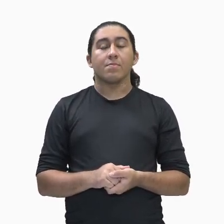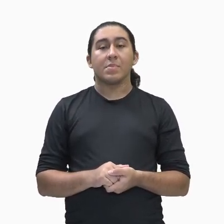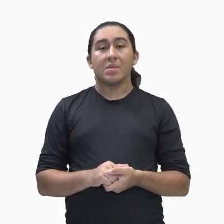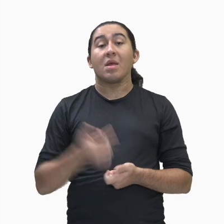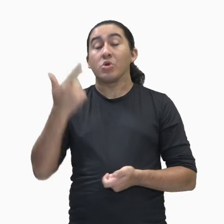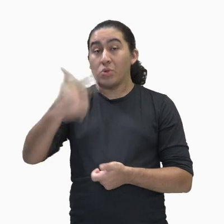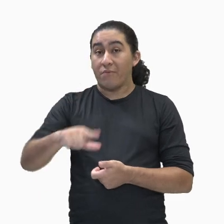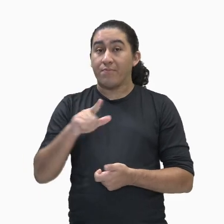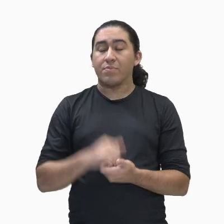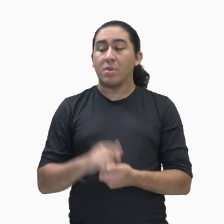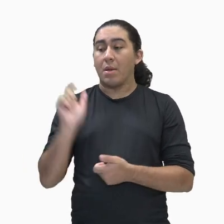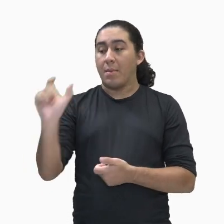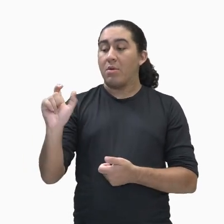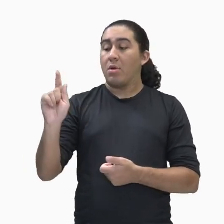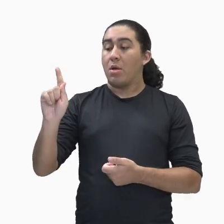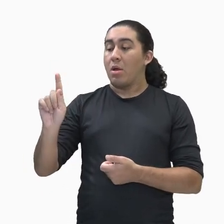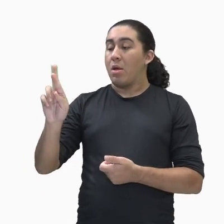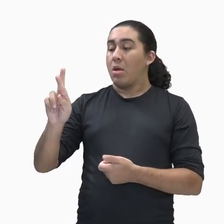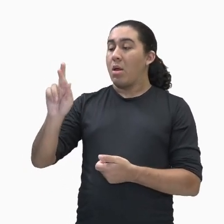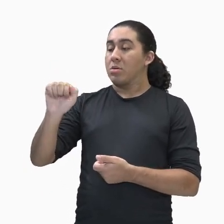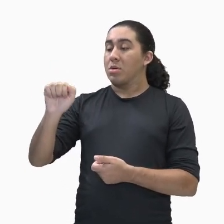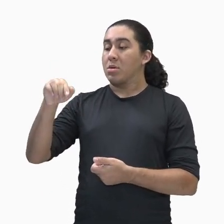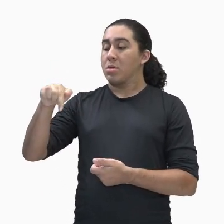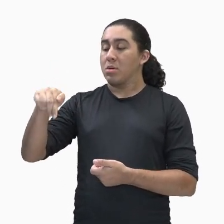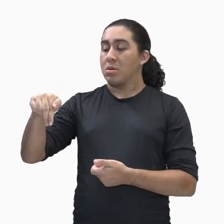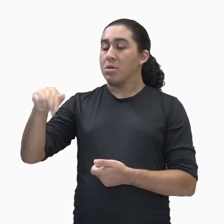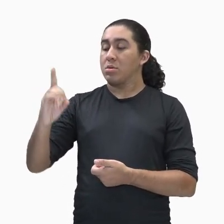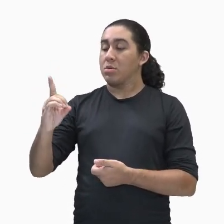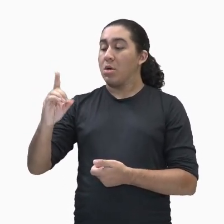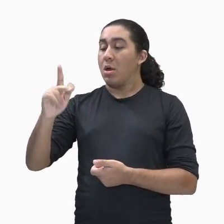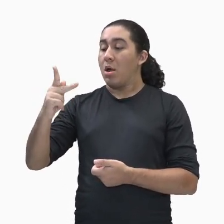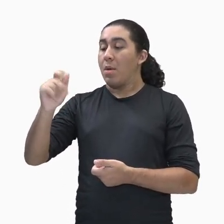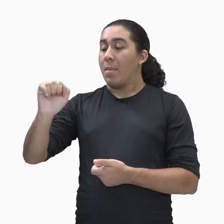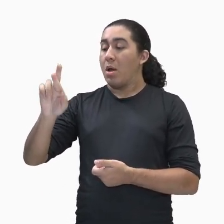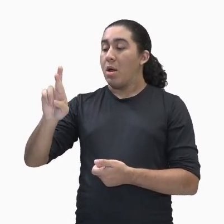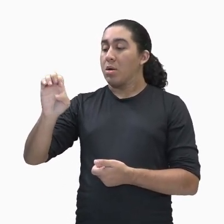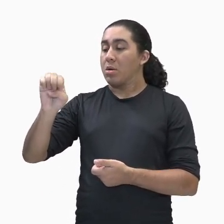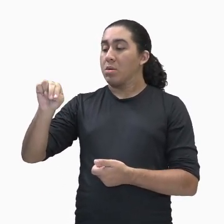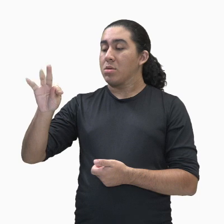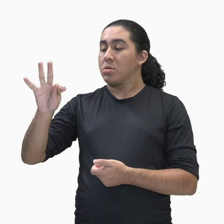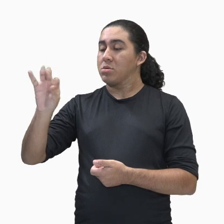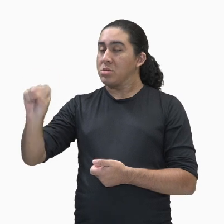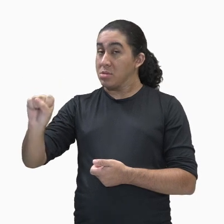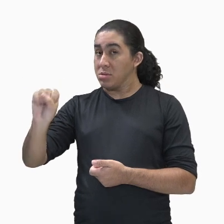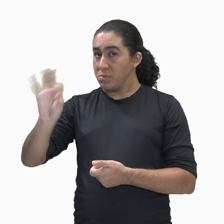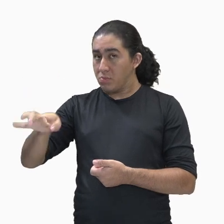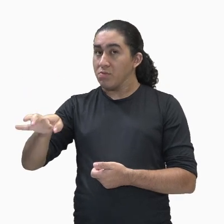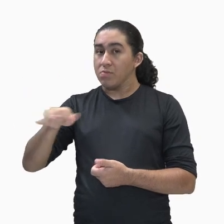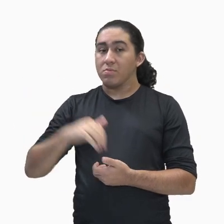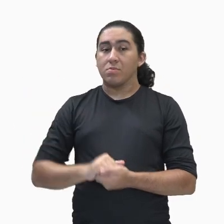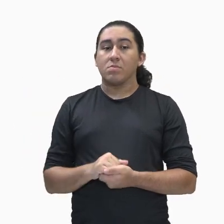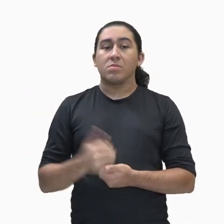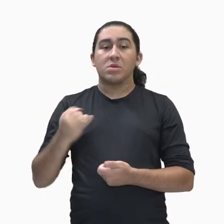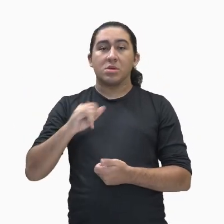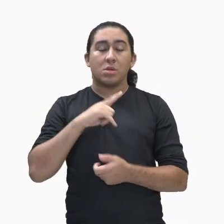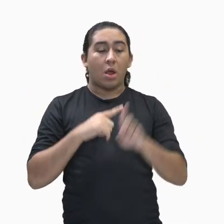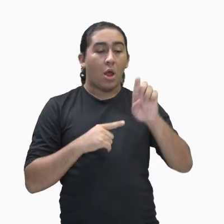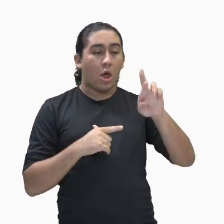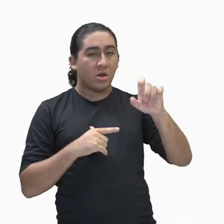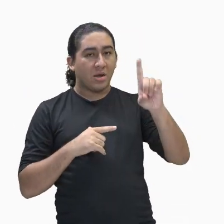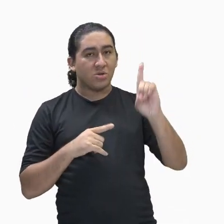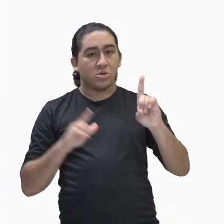lá, a palavra parents, que vocês já sabem que é pais, né? Pai e mãe. Quando eu coloquei grand na frente, se transformou